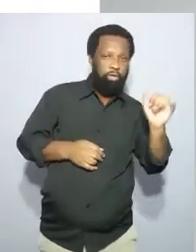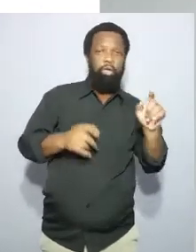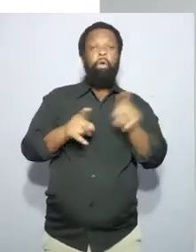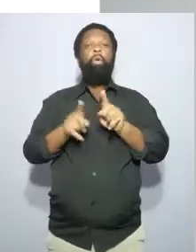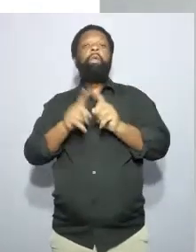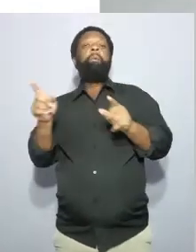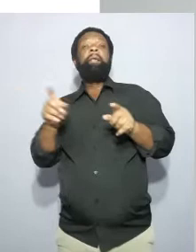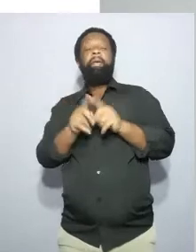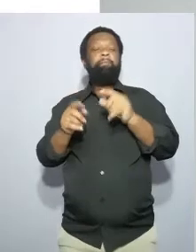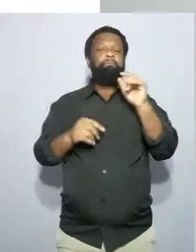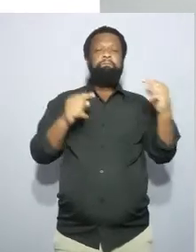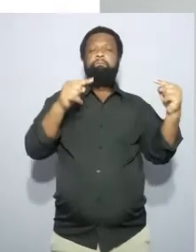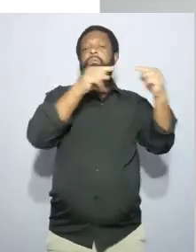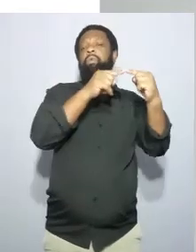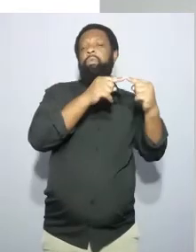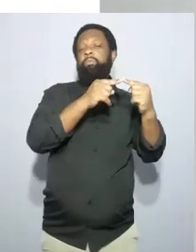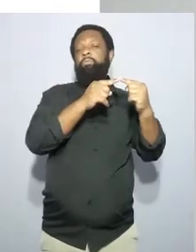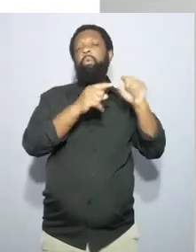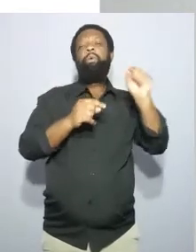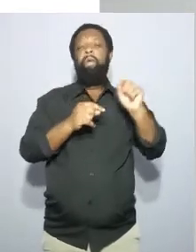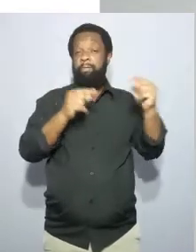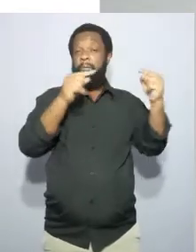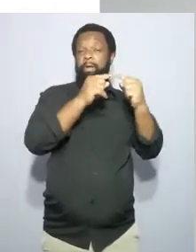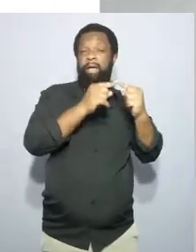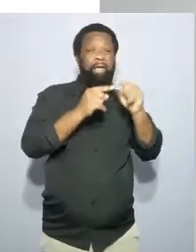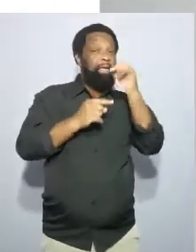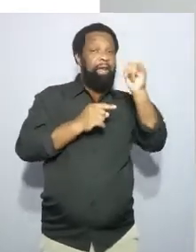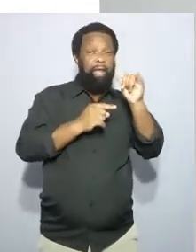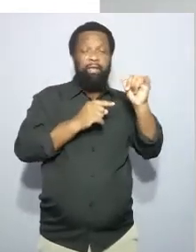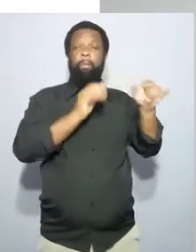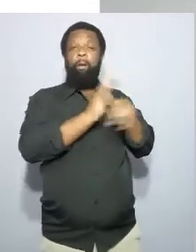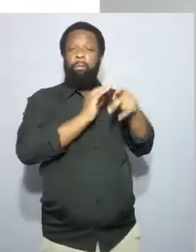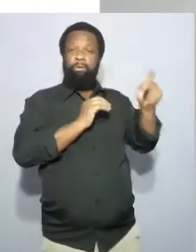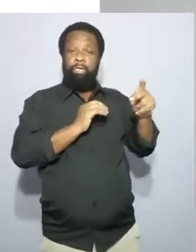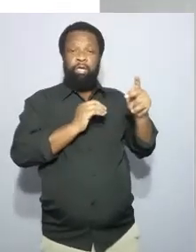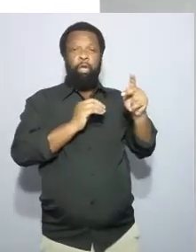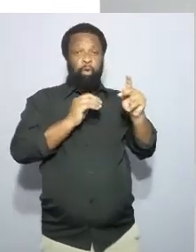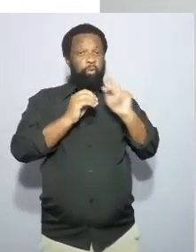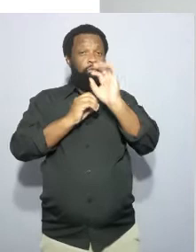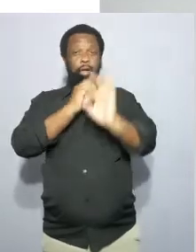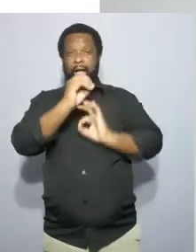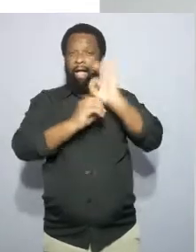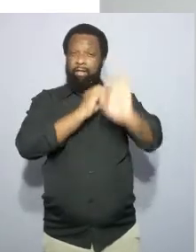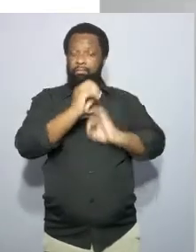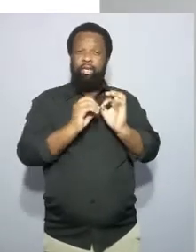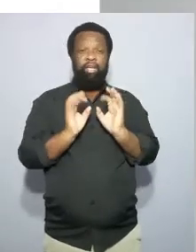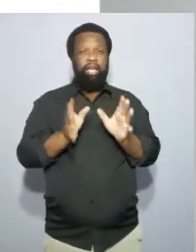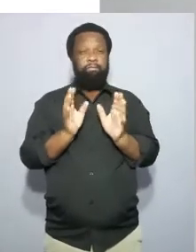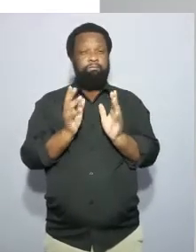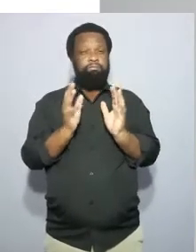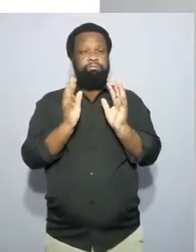eletrônica, afinidade por elétrons. A energia liberada quando um átomo no estado gasoso ganha,